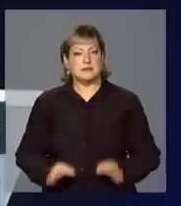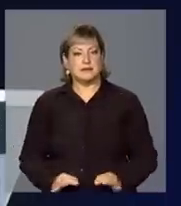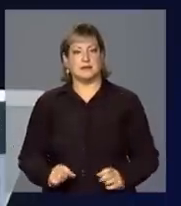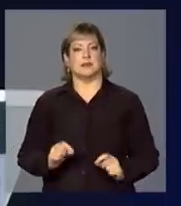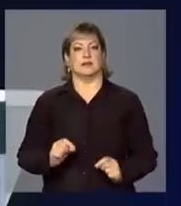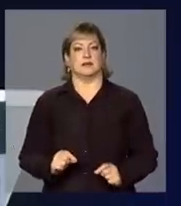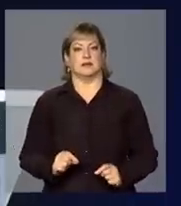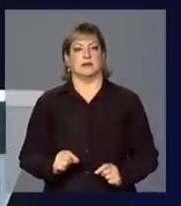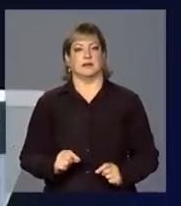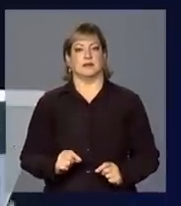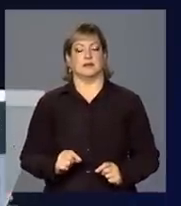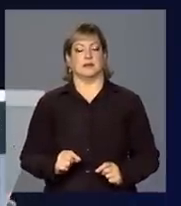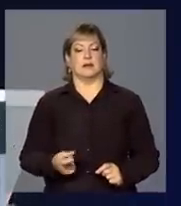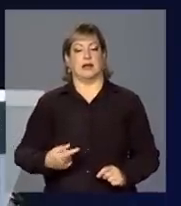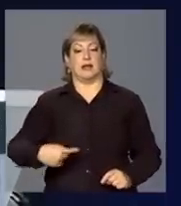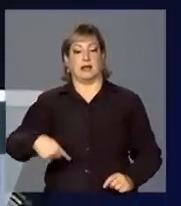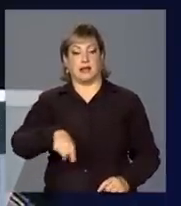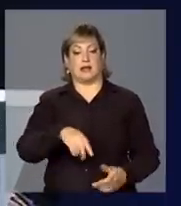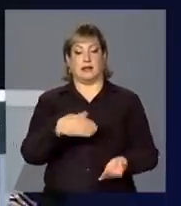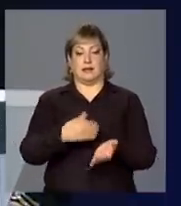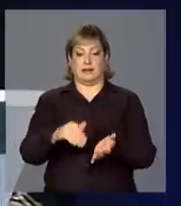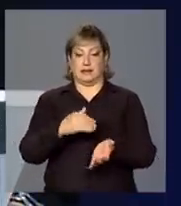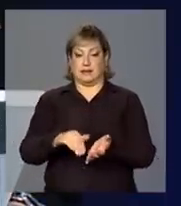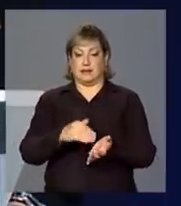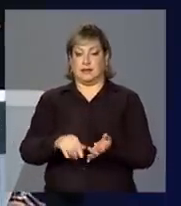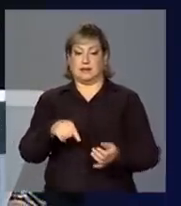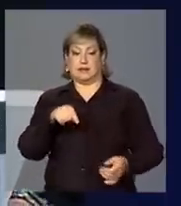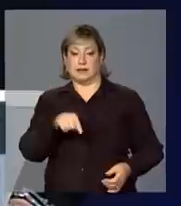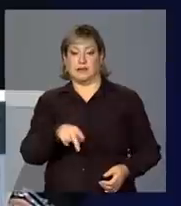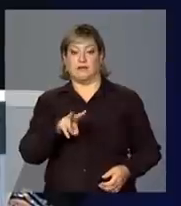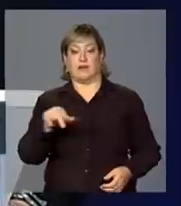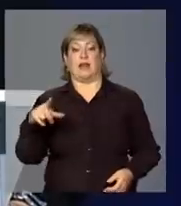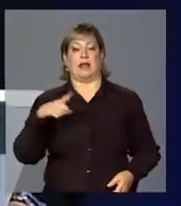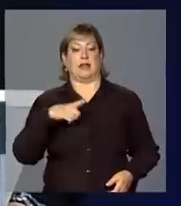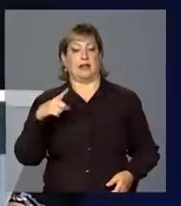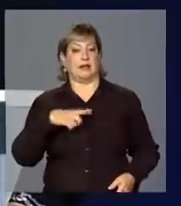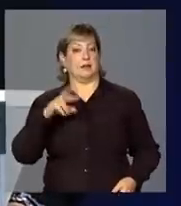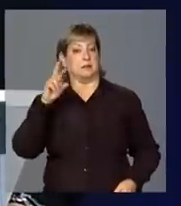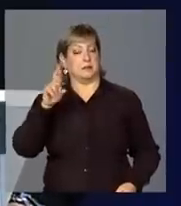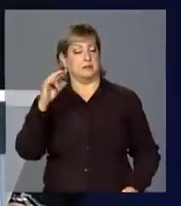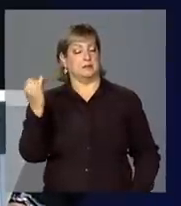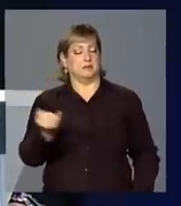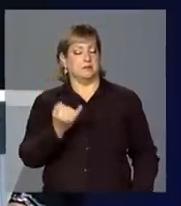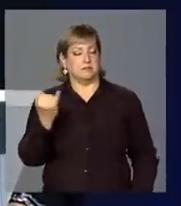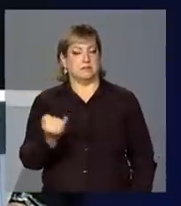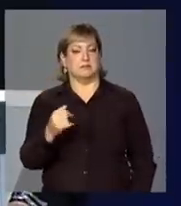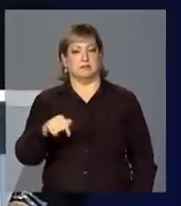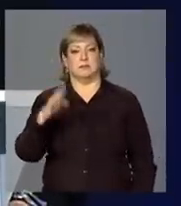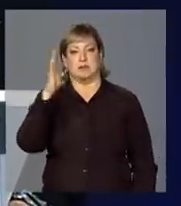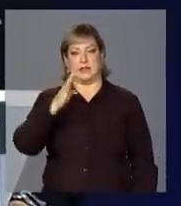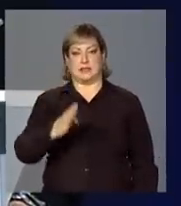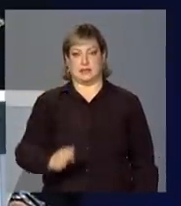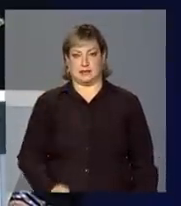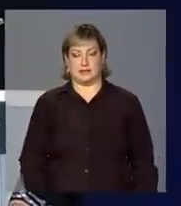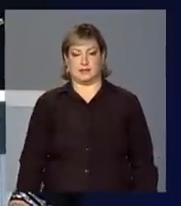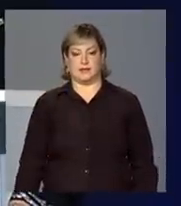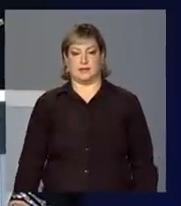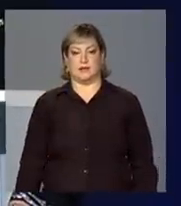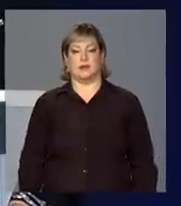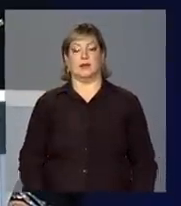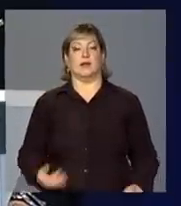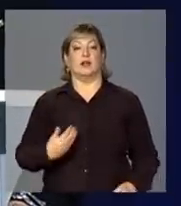que essa secretaria, ela terá um papel estratégico no Brasil.